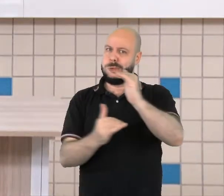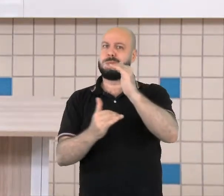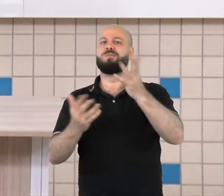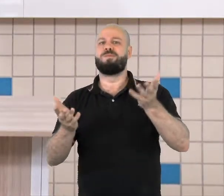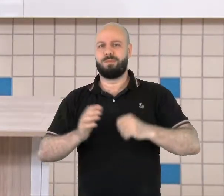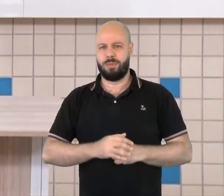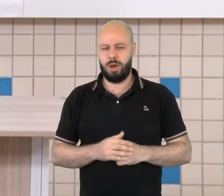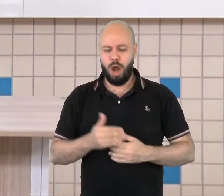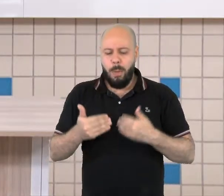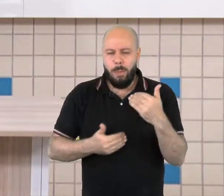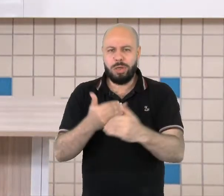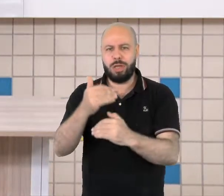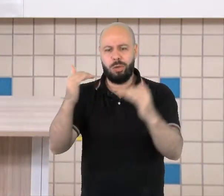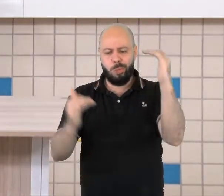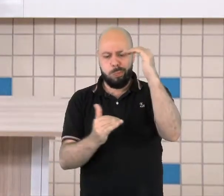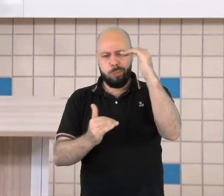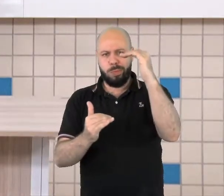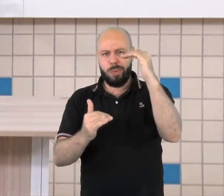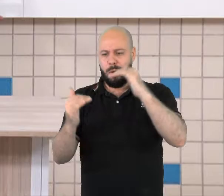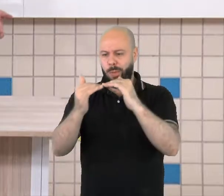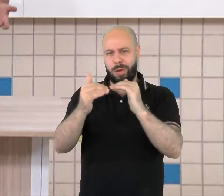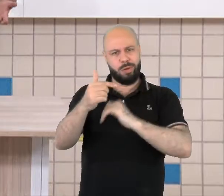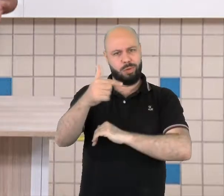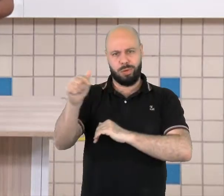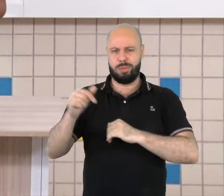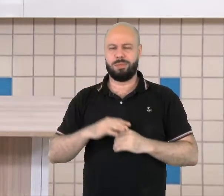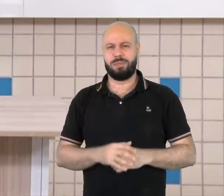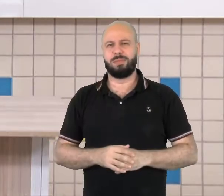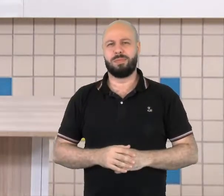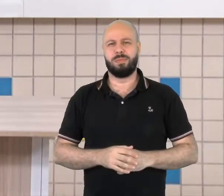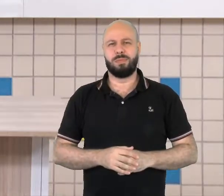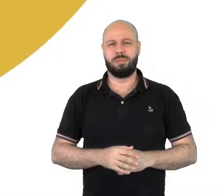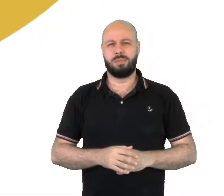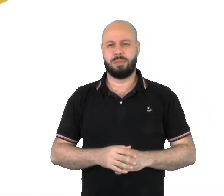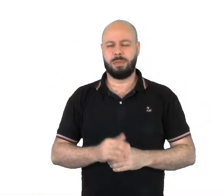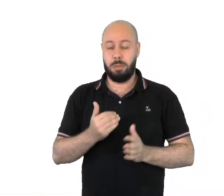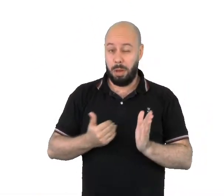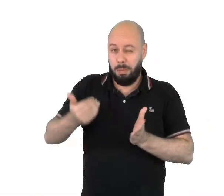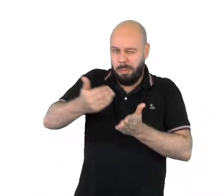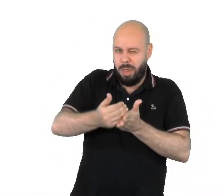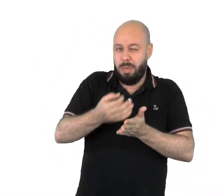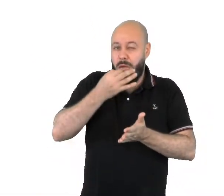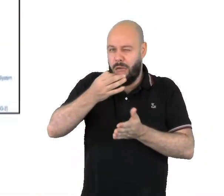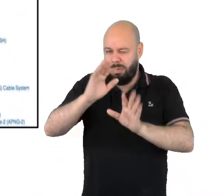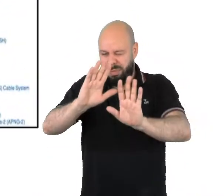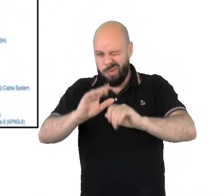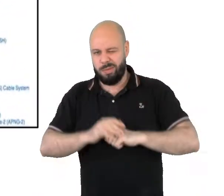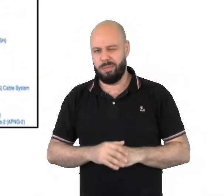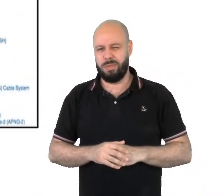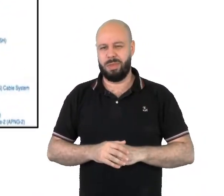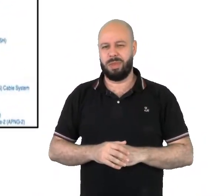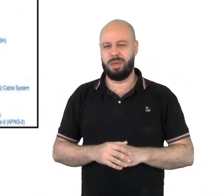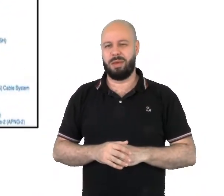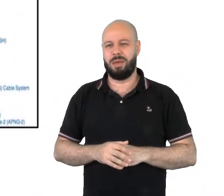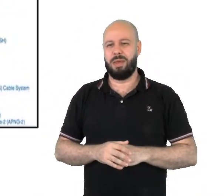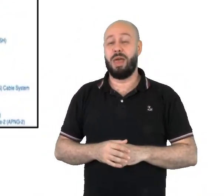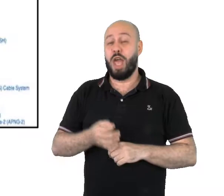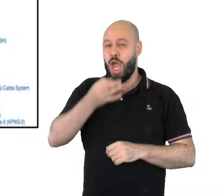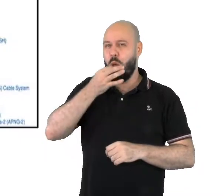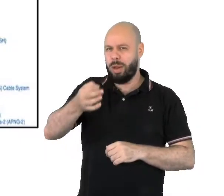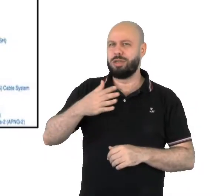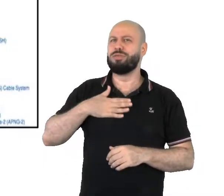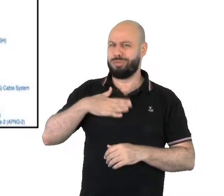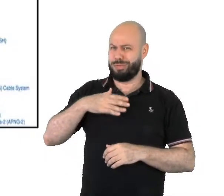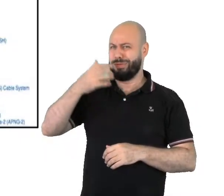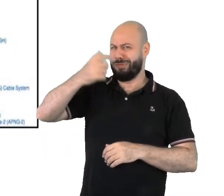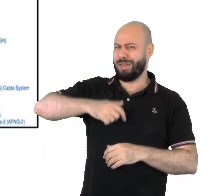é um processo desigual. Seguindo, para não ser muito crítico, para mais crítico que já sou,